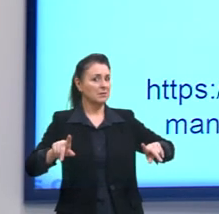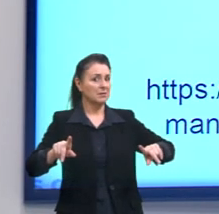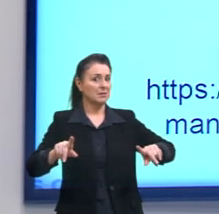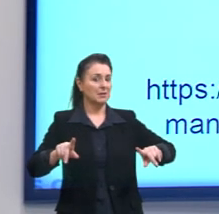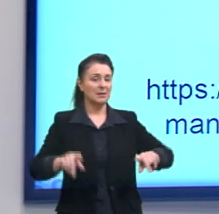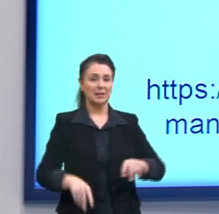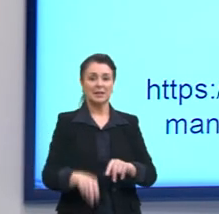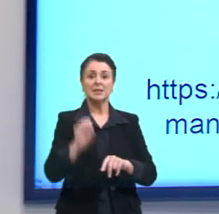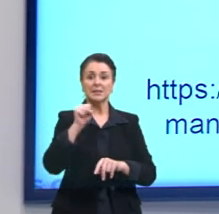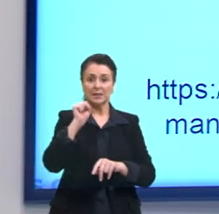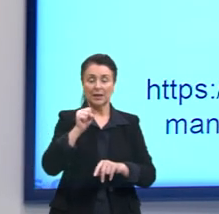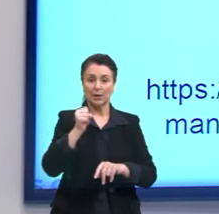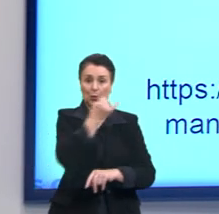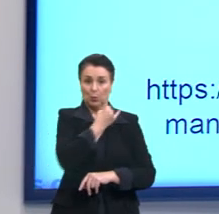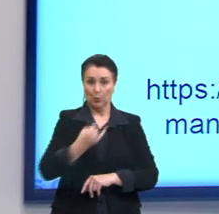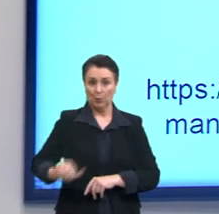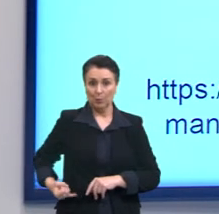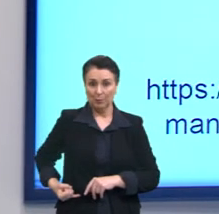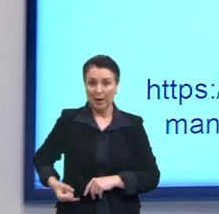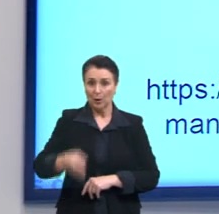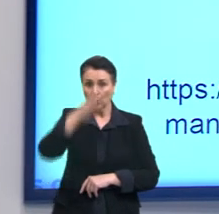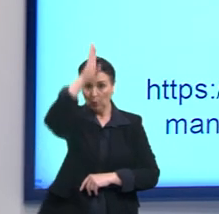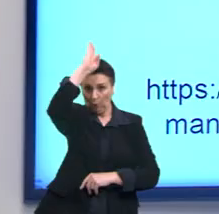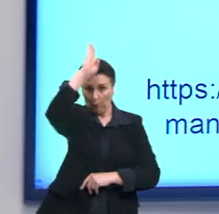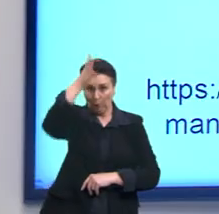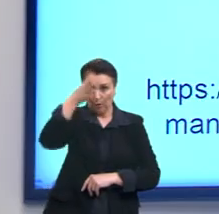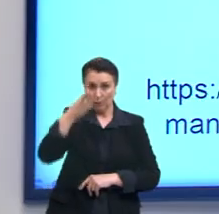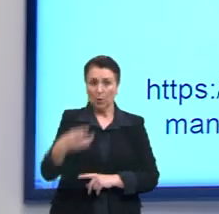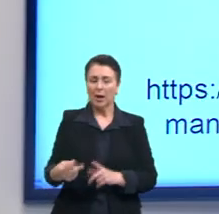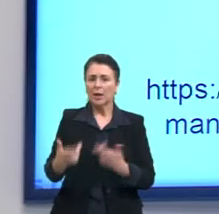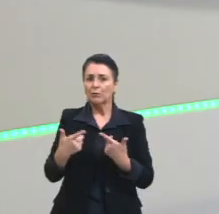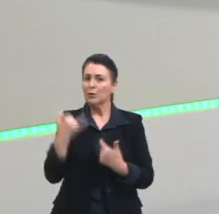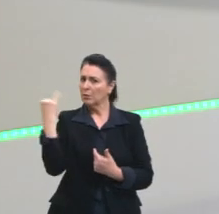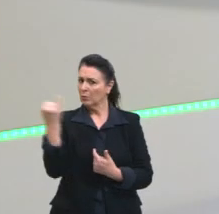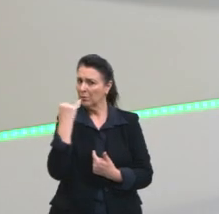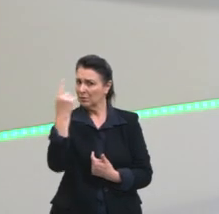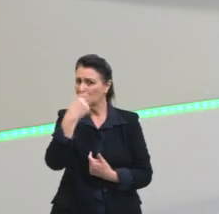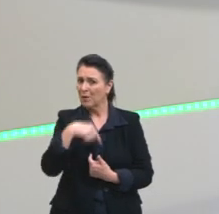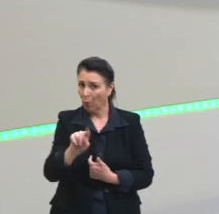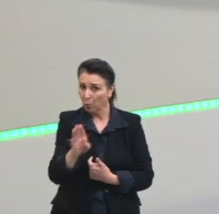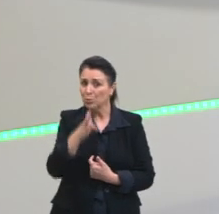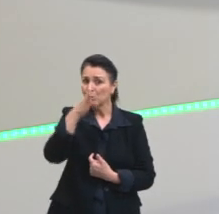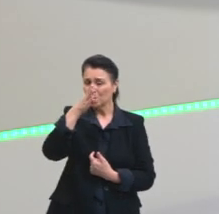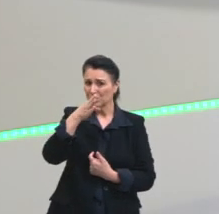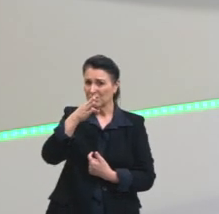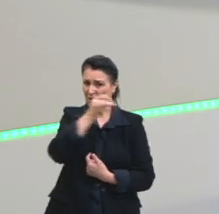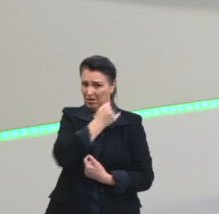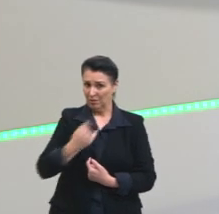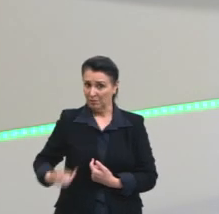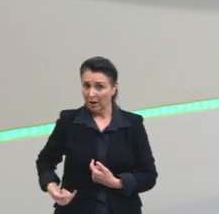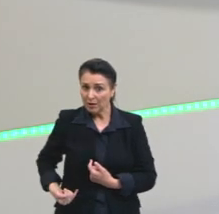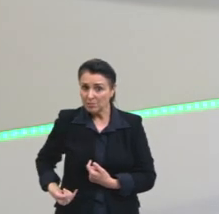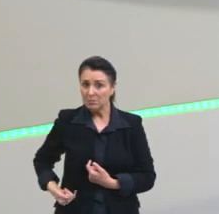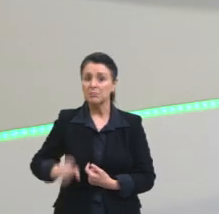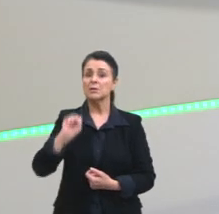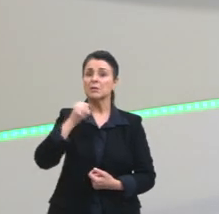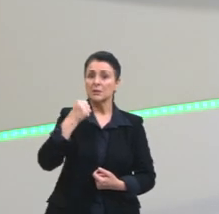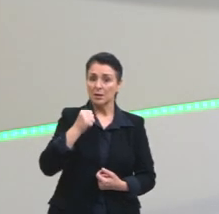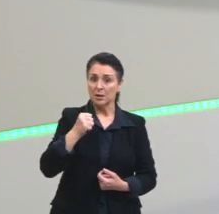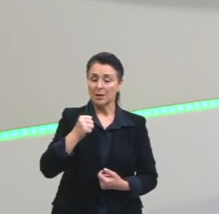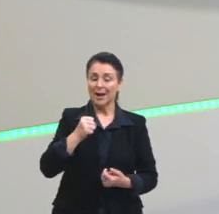o império romano ele foi uma referência para outros impérios inclusive um termos de estratégias de